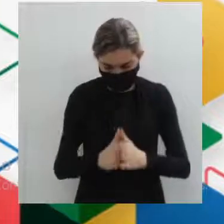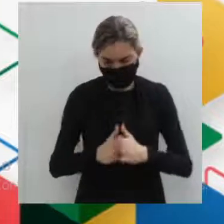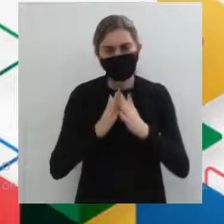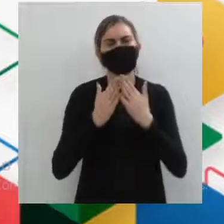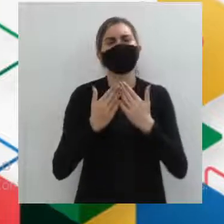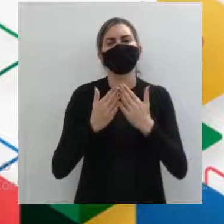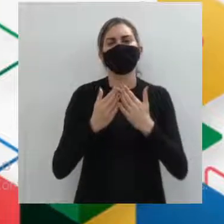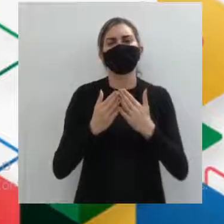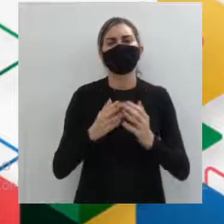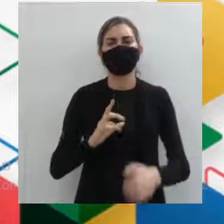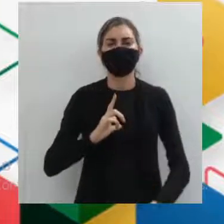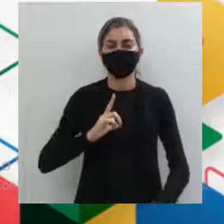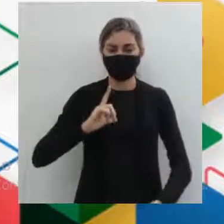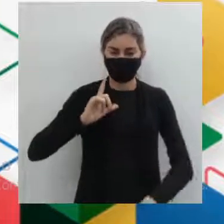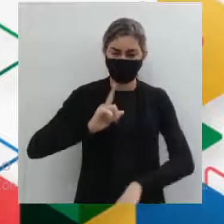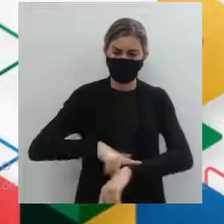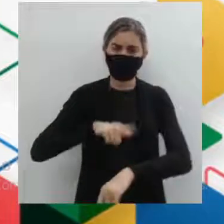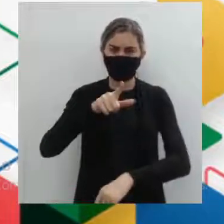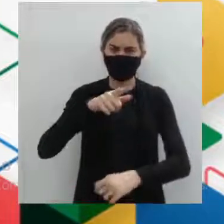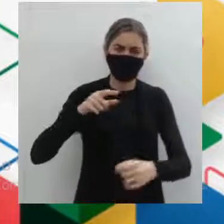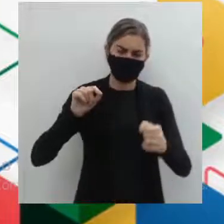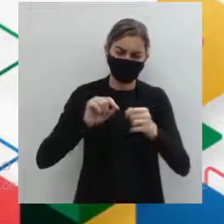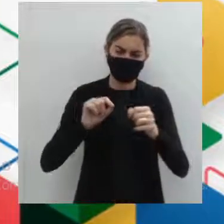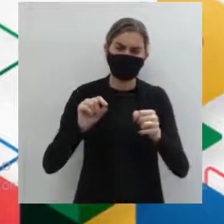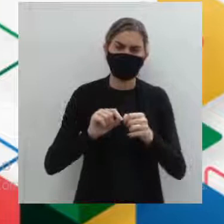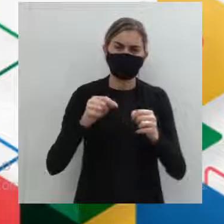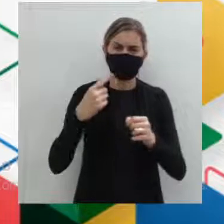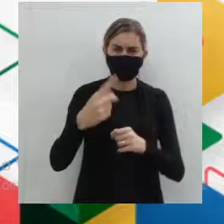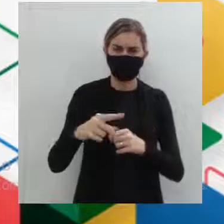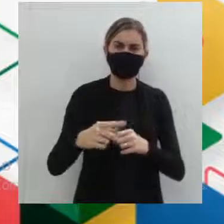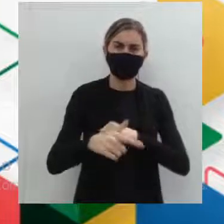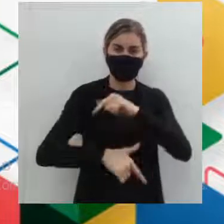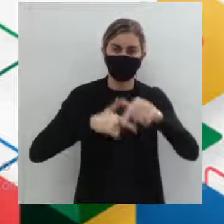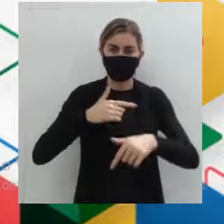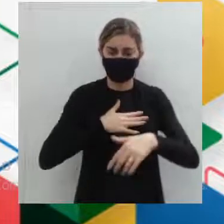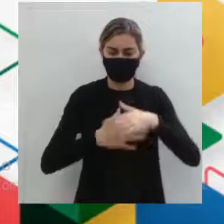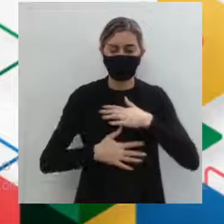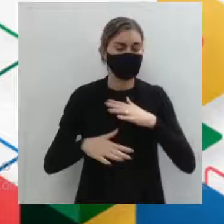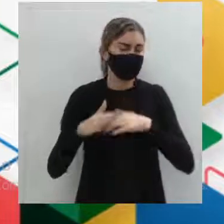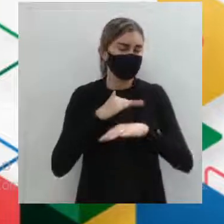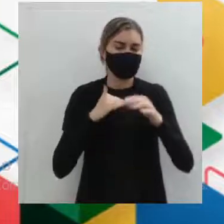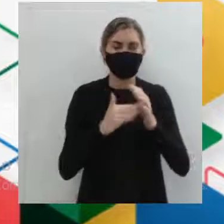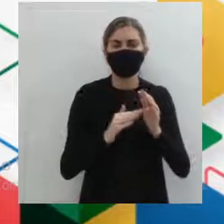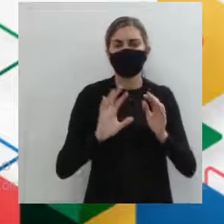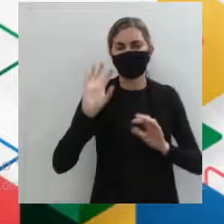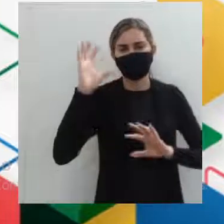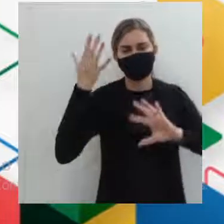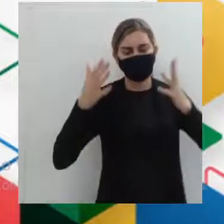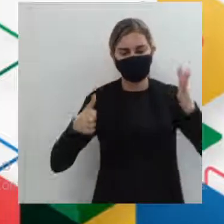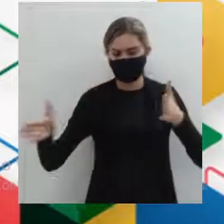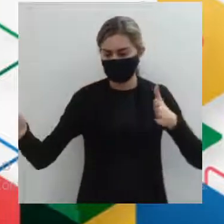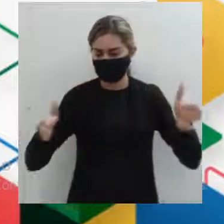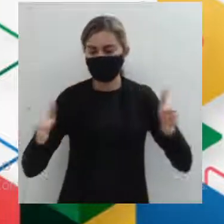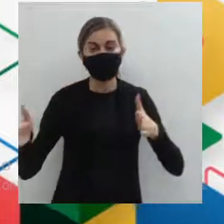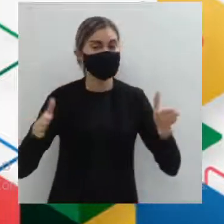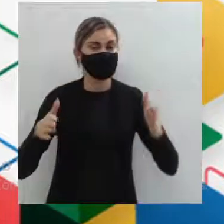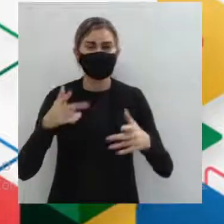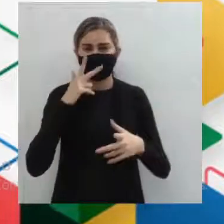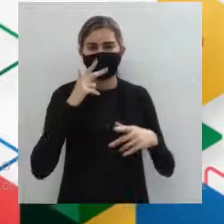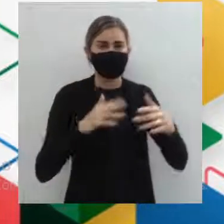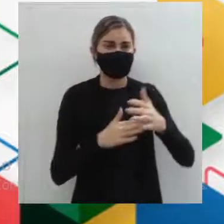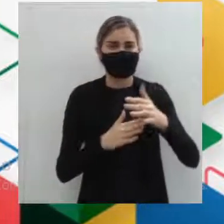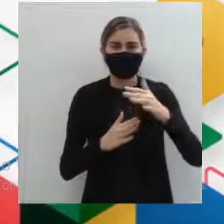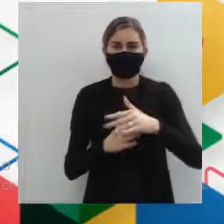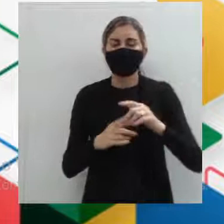do tatame, e na hora que você vai fazer o trabalho físico, tudo ocorre ali naquele espaço que, embora pareça